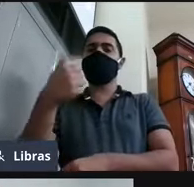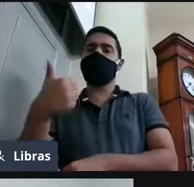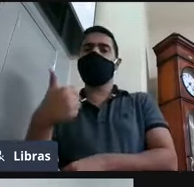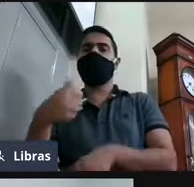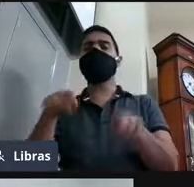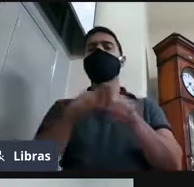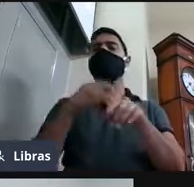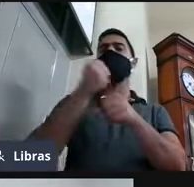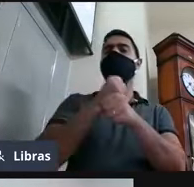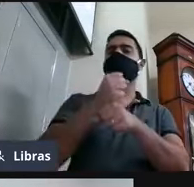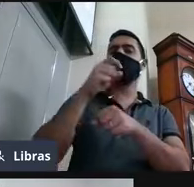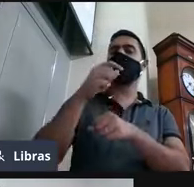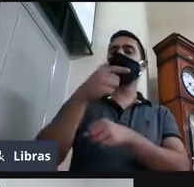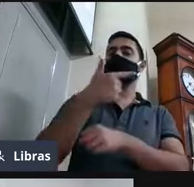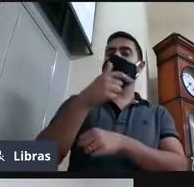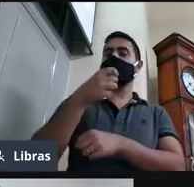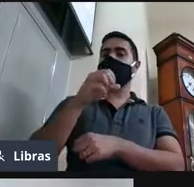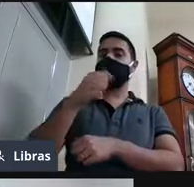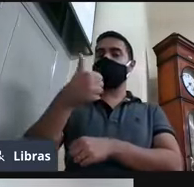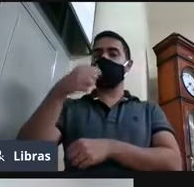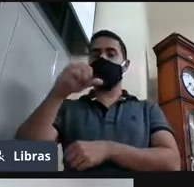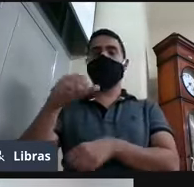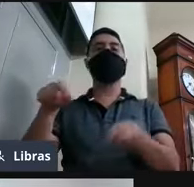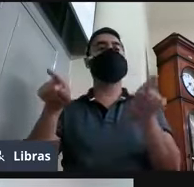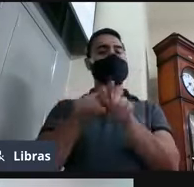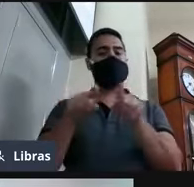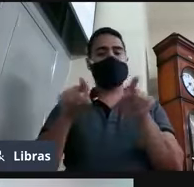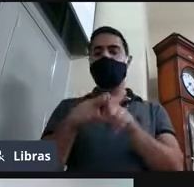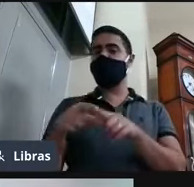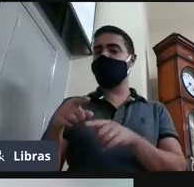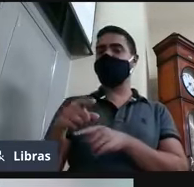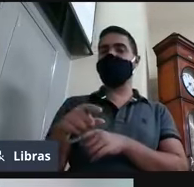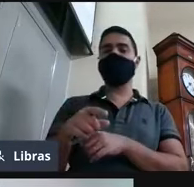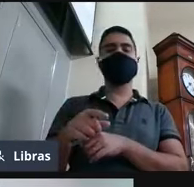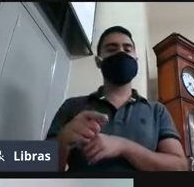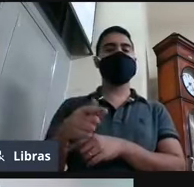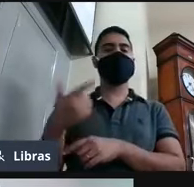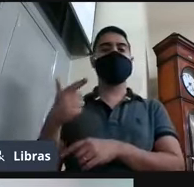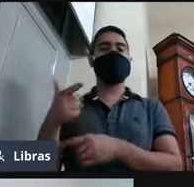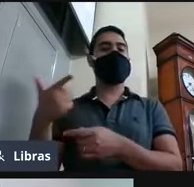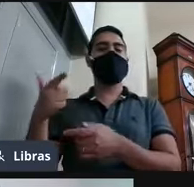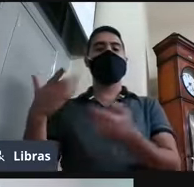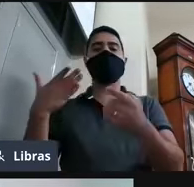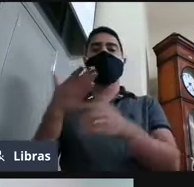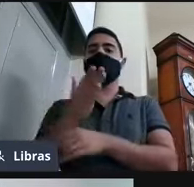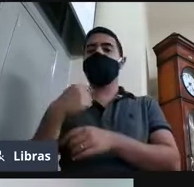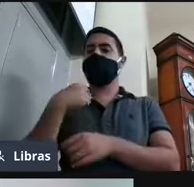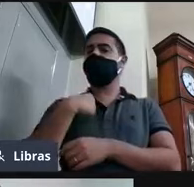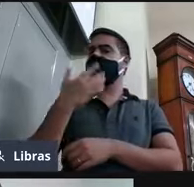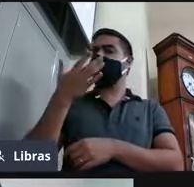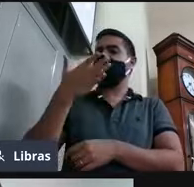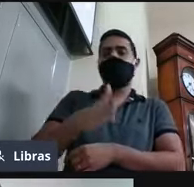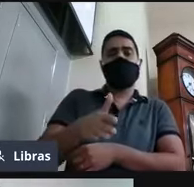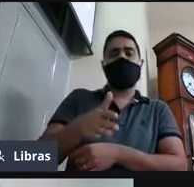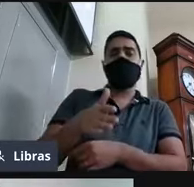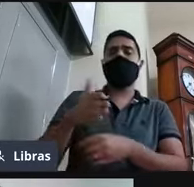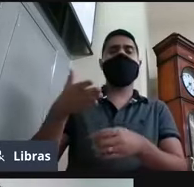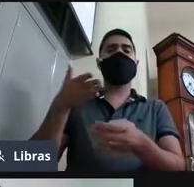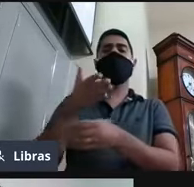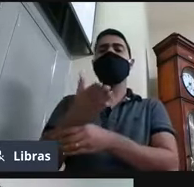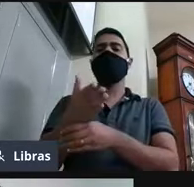de 2019. Vão ser reprovadas de novo as contas de 2019. Eu não quero votar contra o